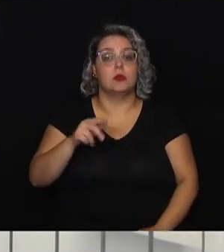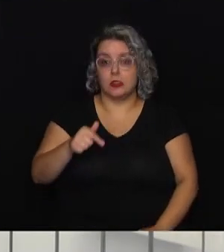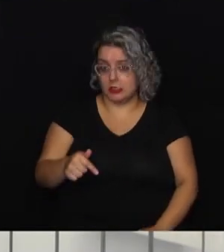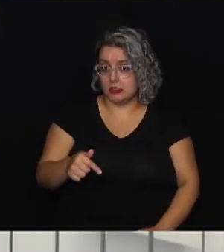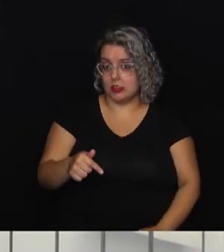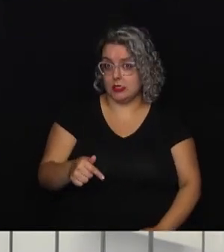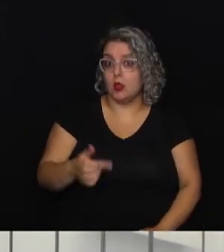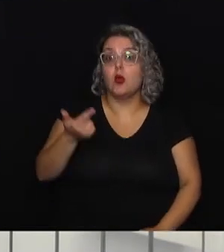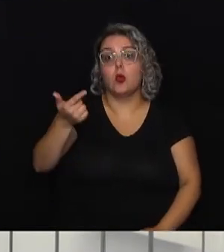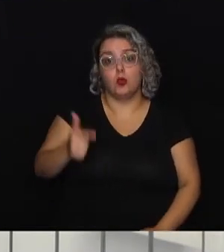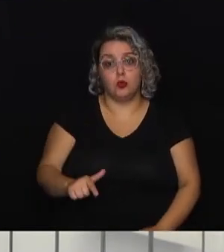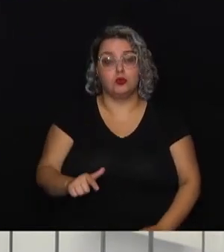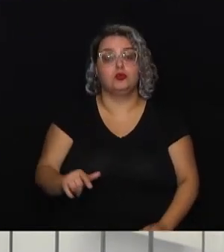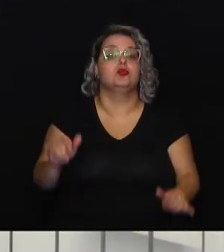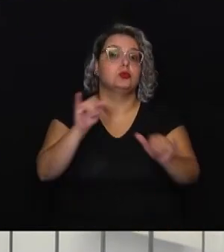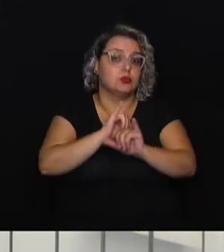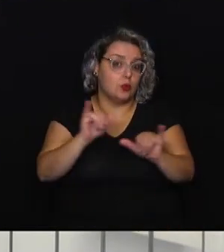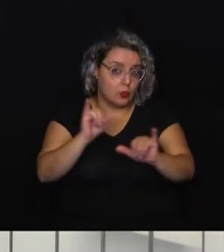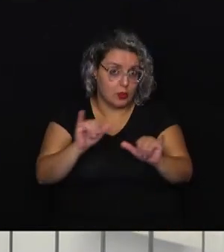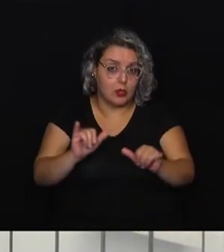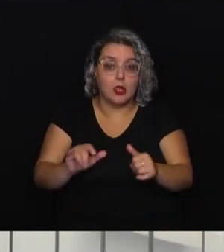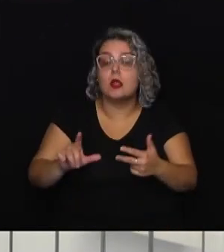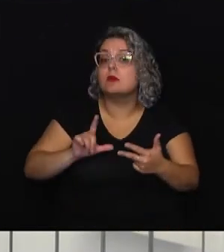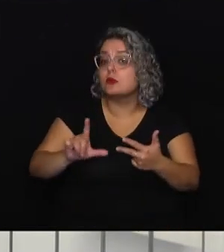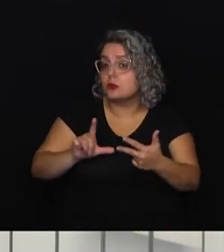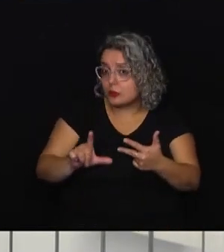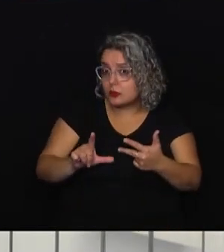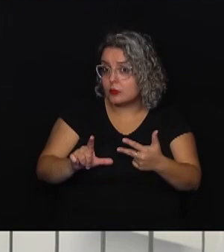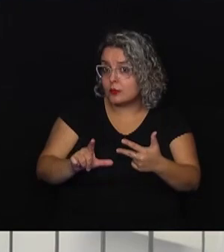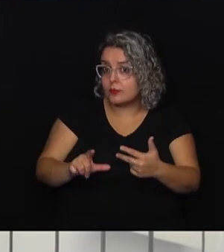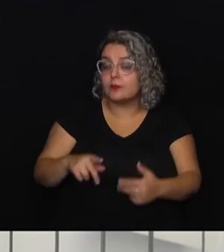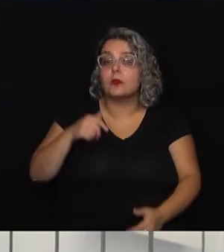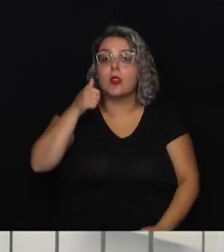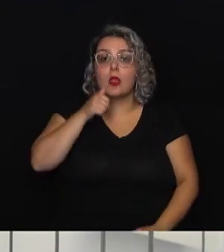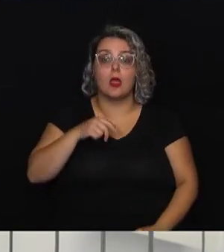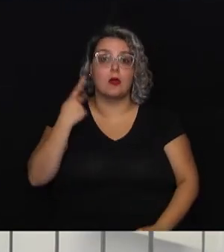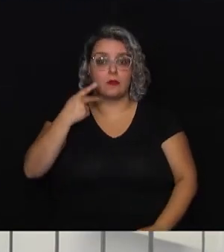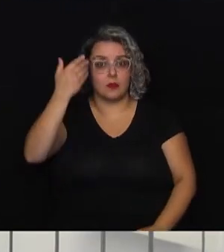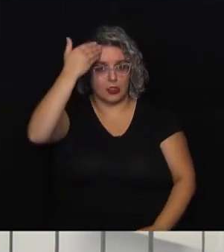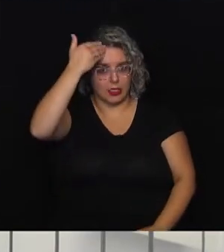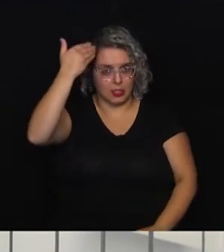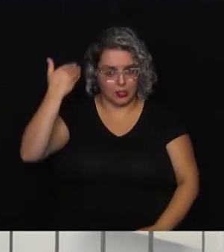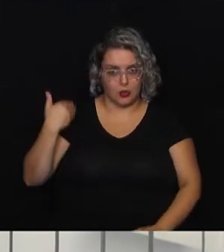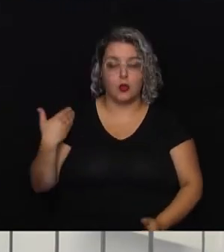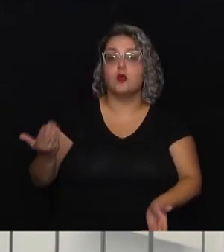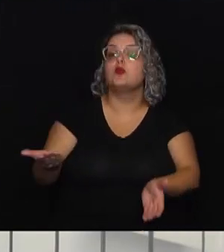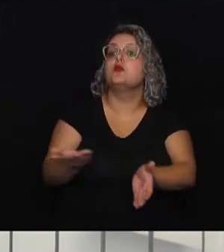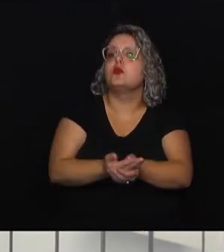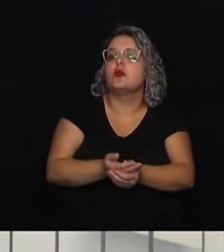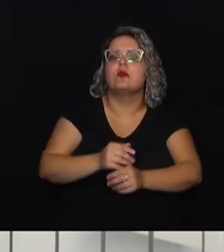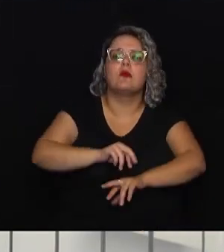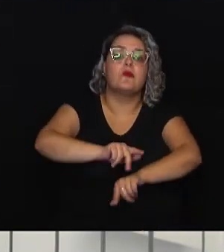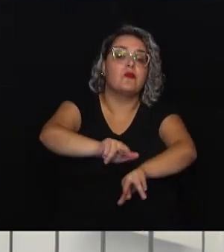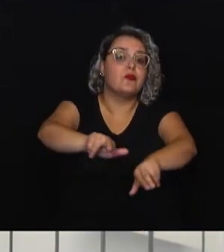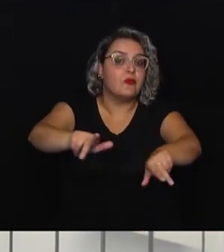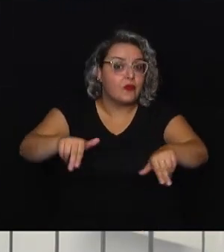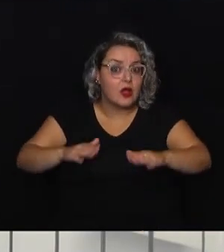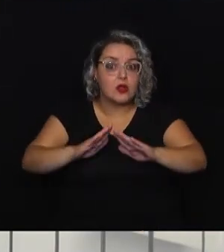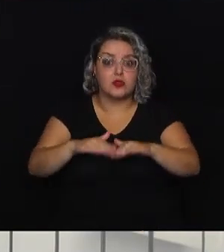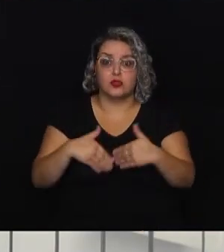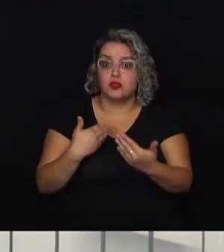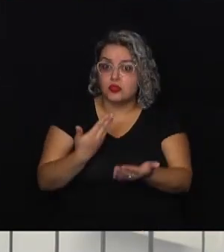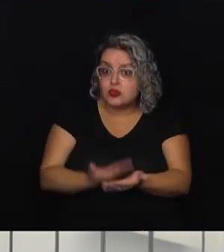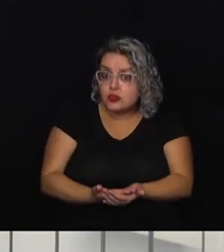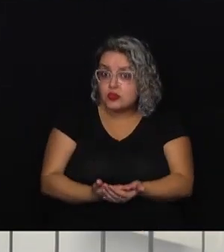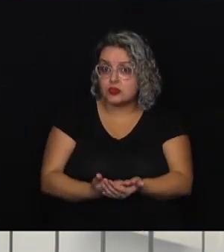11h37, a gente segue aqui com as notícias do Legislativo. A vereadora Débora Palermo protocolou diversos requerimentos